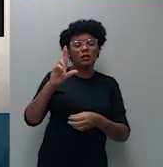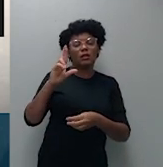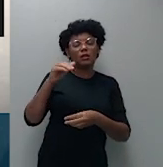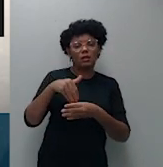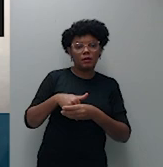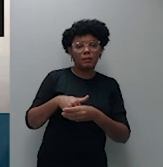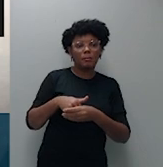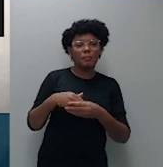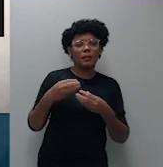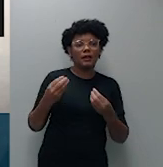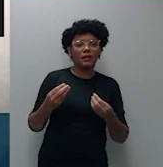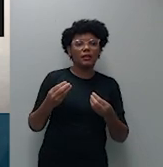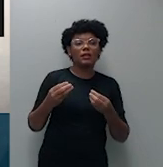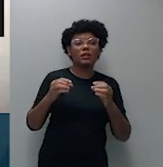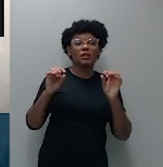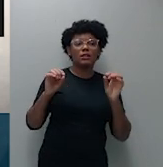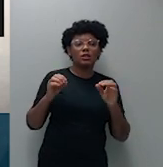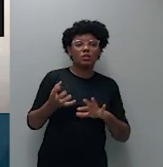que